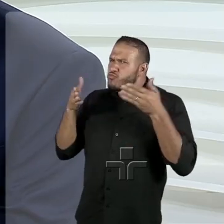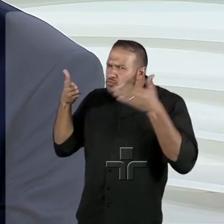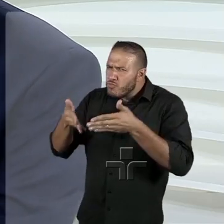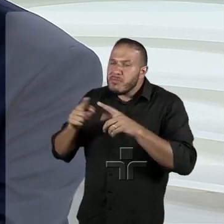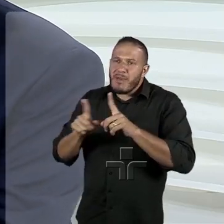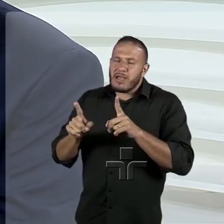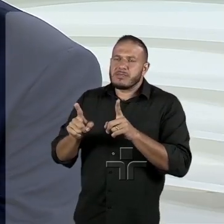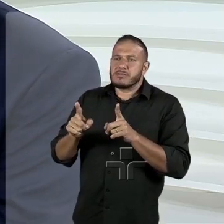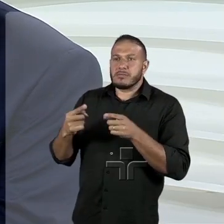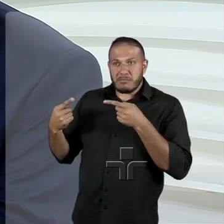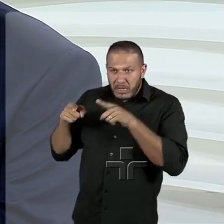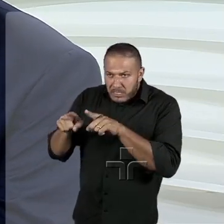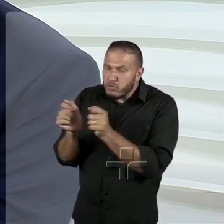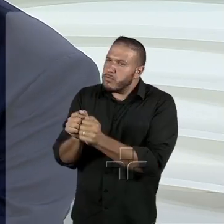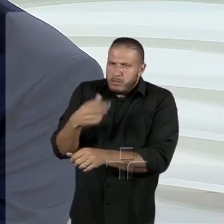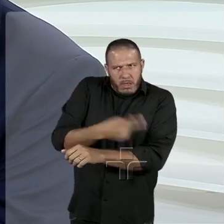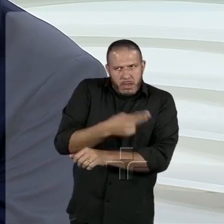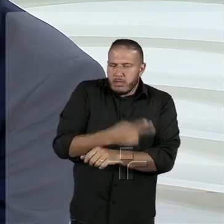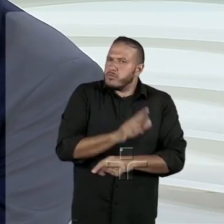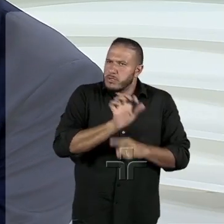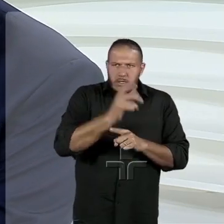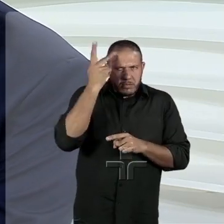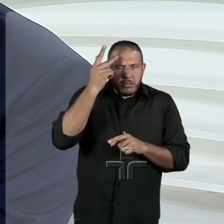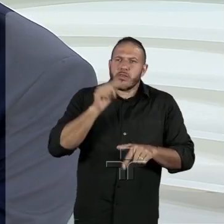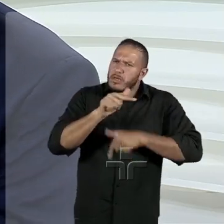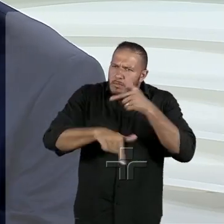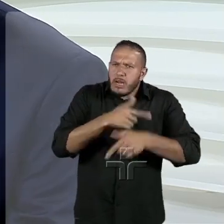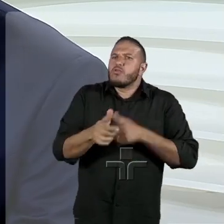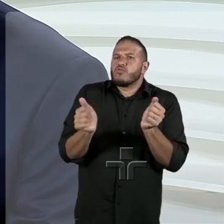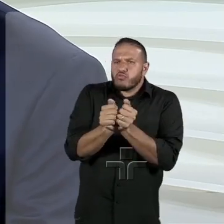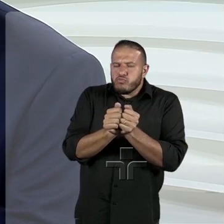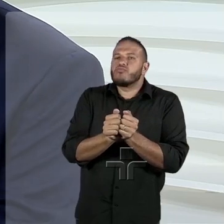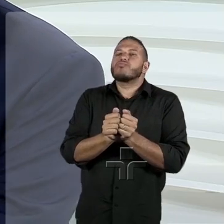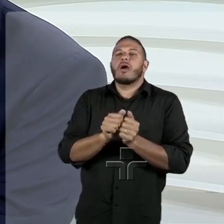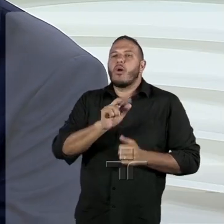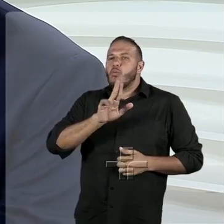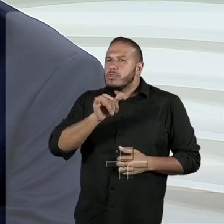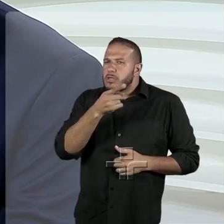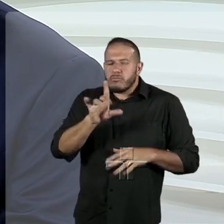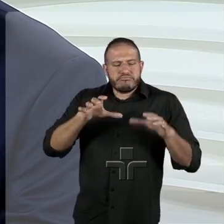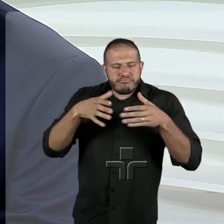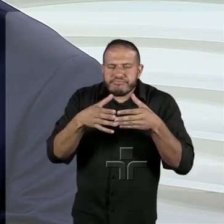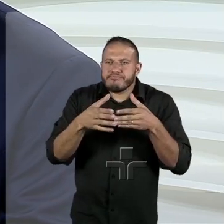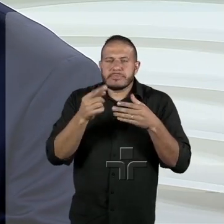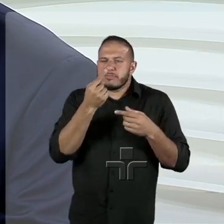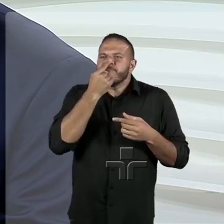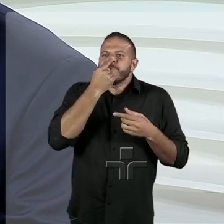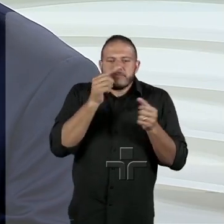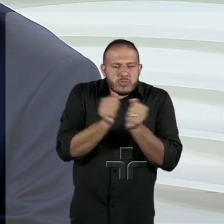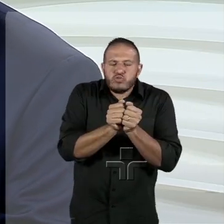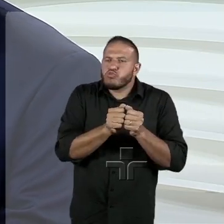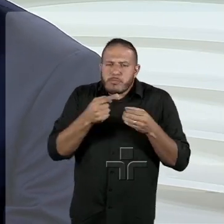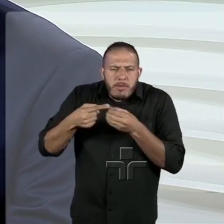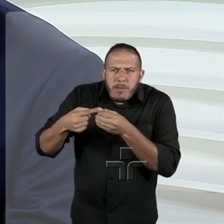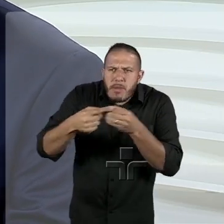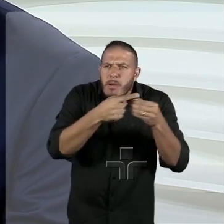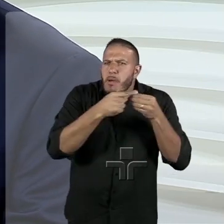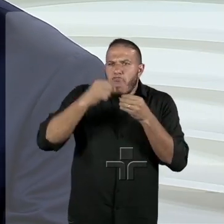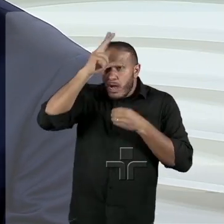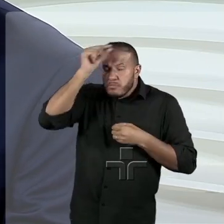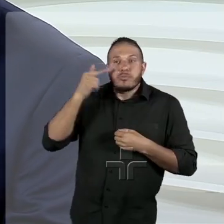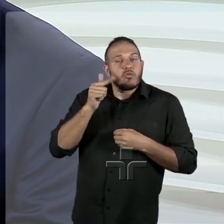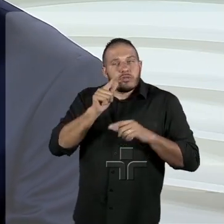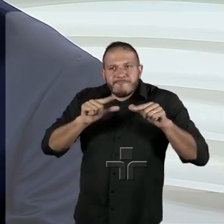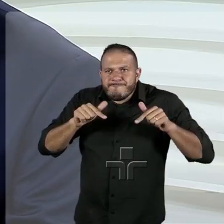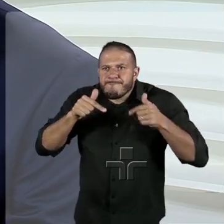em paralelo nós estamos aqui no Estado trabalhando junto com a União dos Dirigentes Municipais de Educação, buscando aproximação com os municípios para que a gente